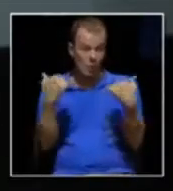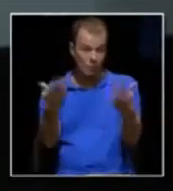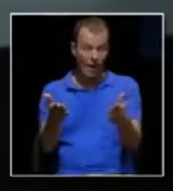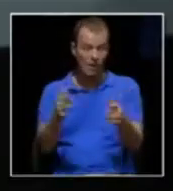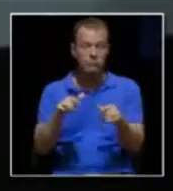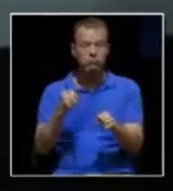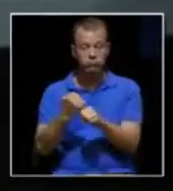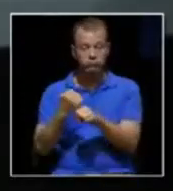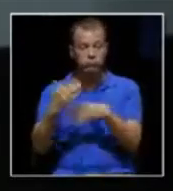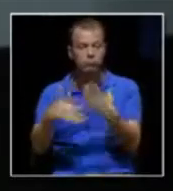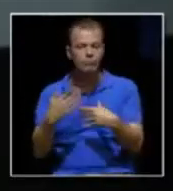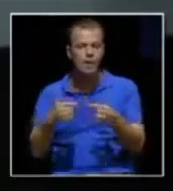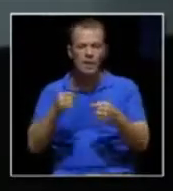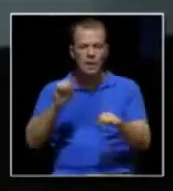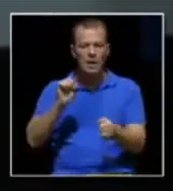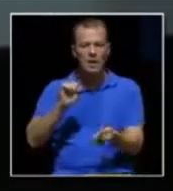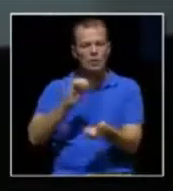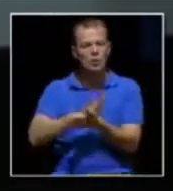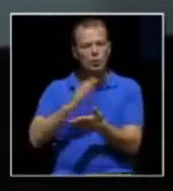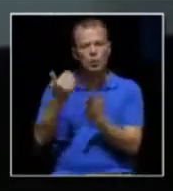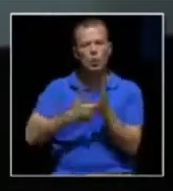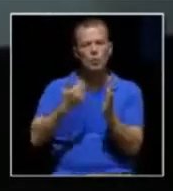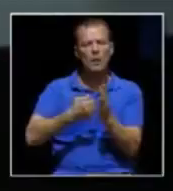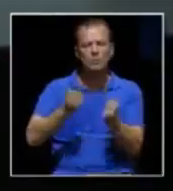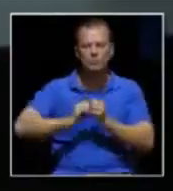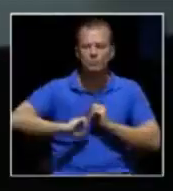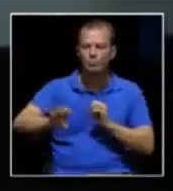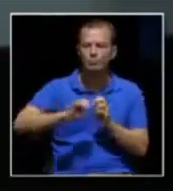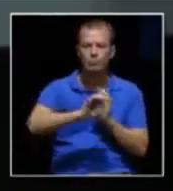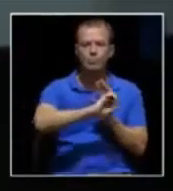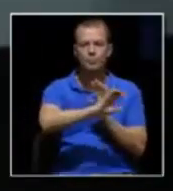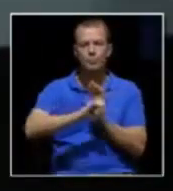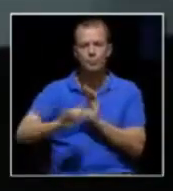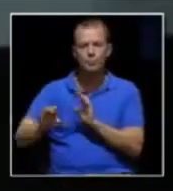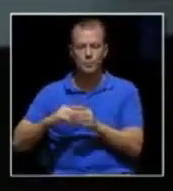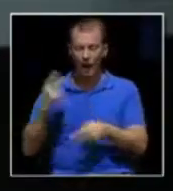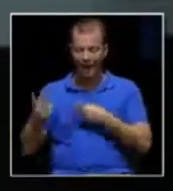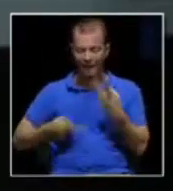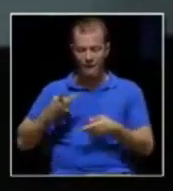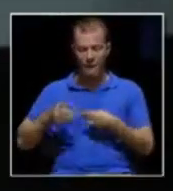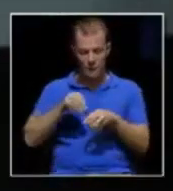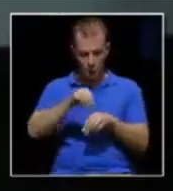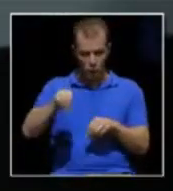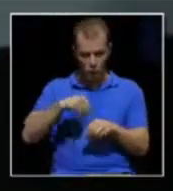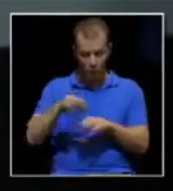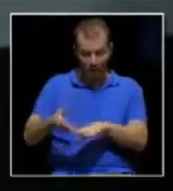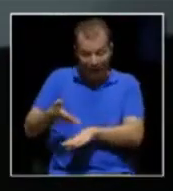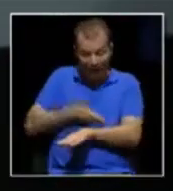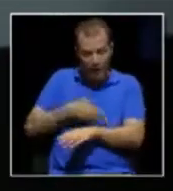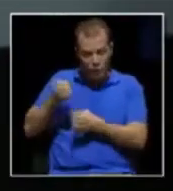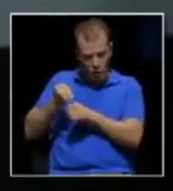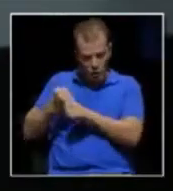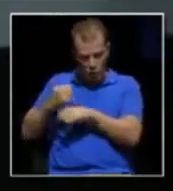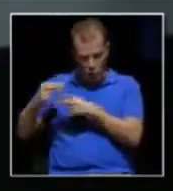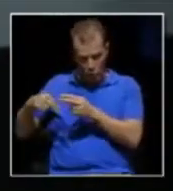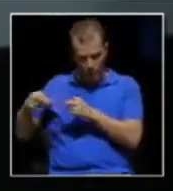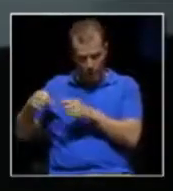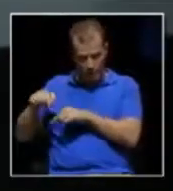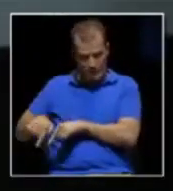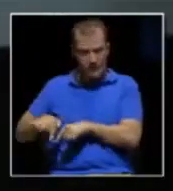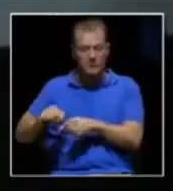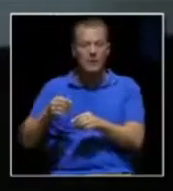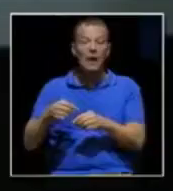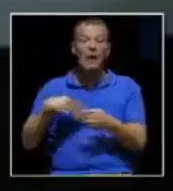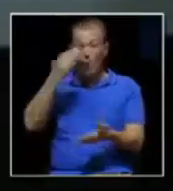que divulgue diversos documentos, nomeadamente os estudos de avaliação dos solos prévios ao início das obras, os resultados